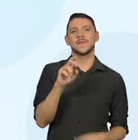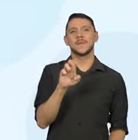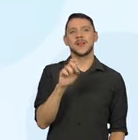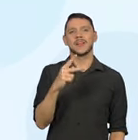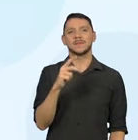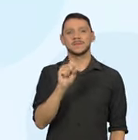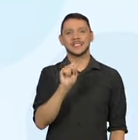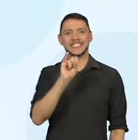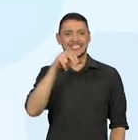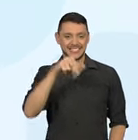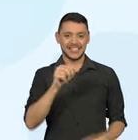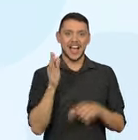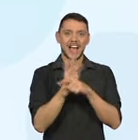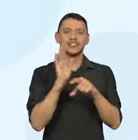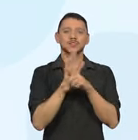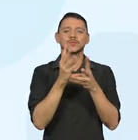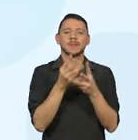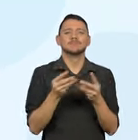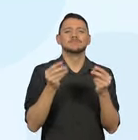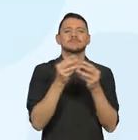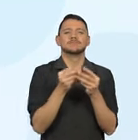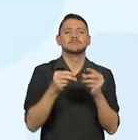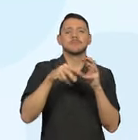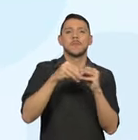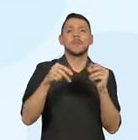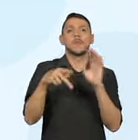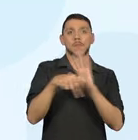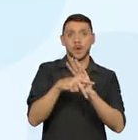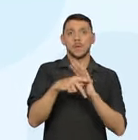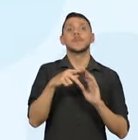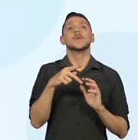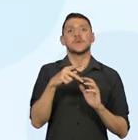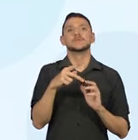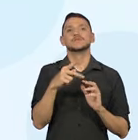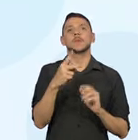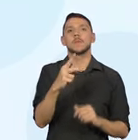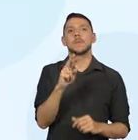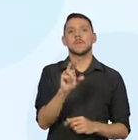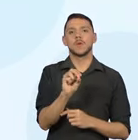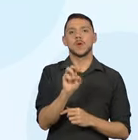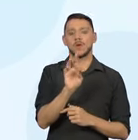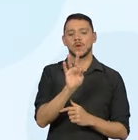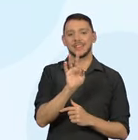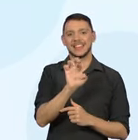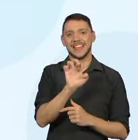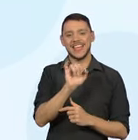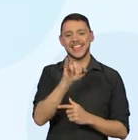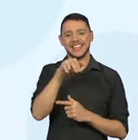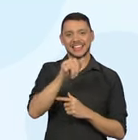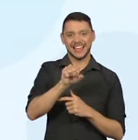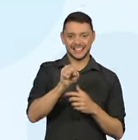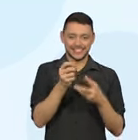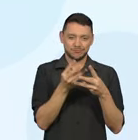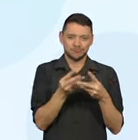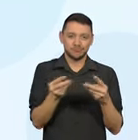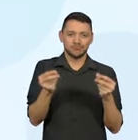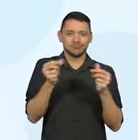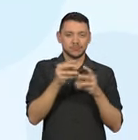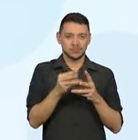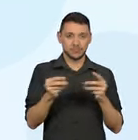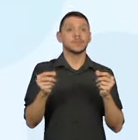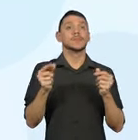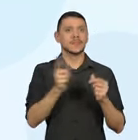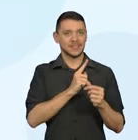pela digestão das proteínas. E anotem esse nome, por favor, e vocês vão ver que existem várias enzimas, tá? Que todas terminam